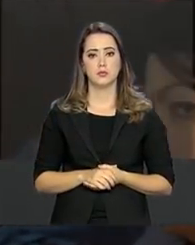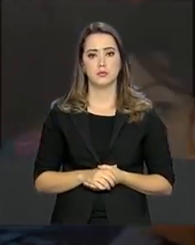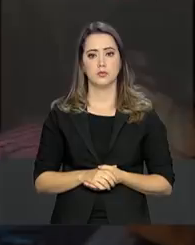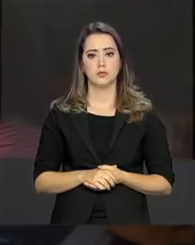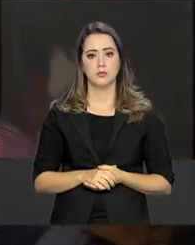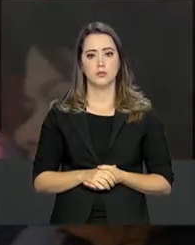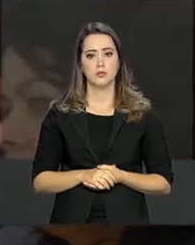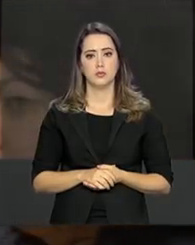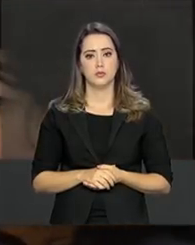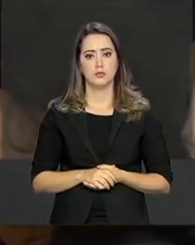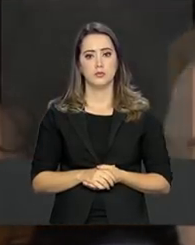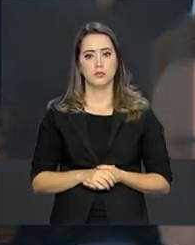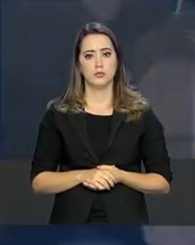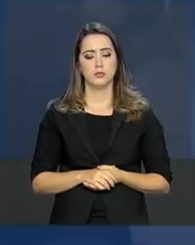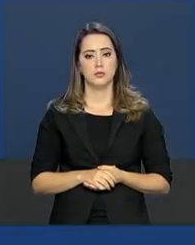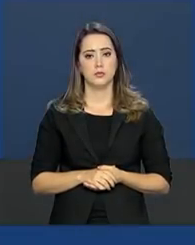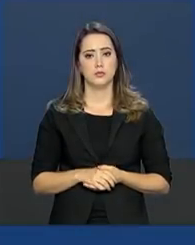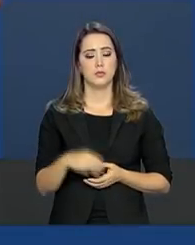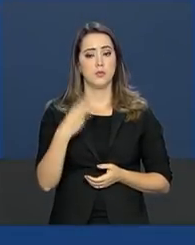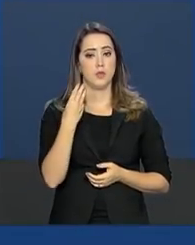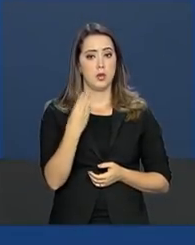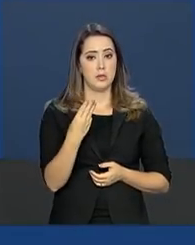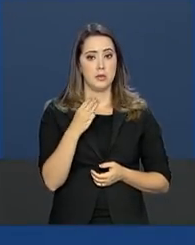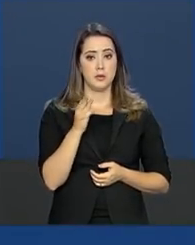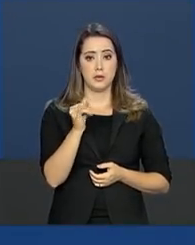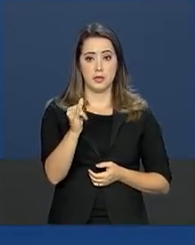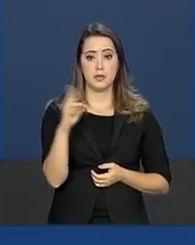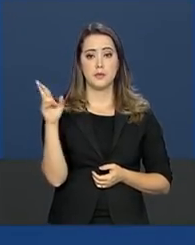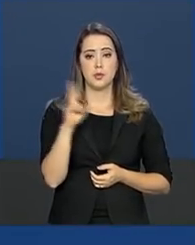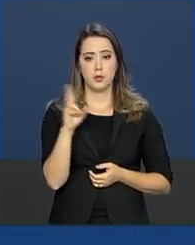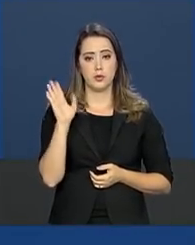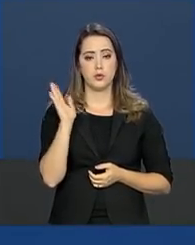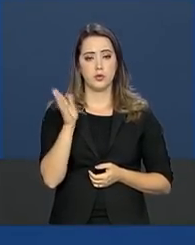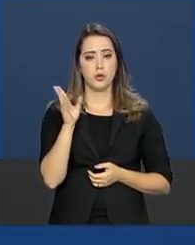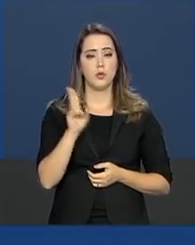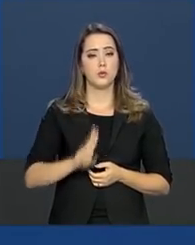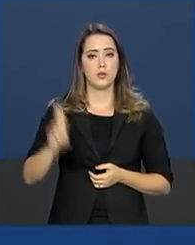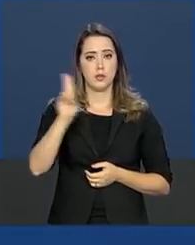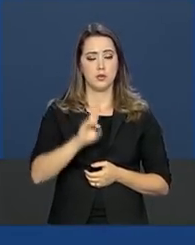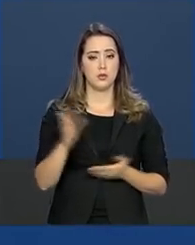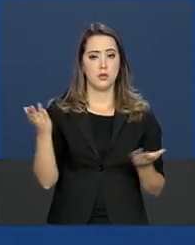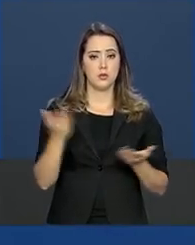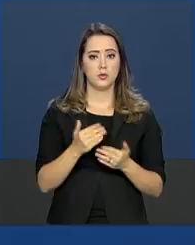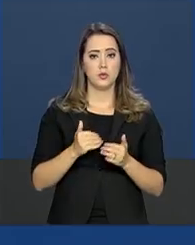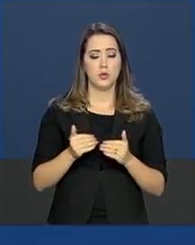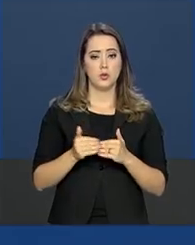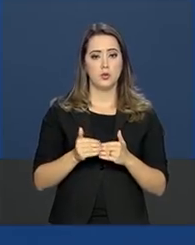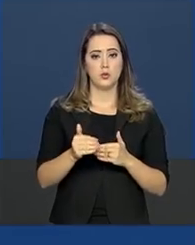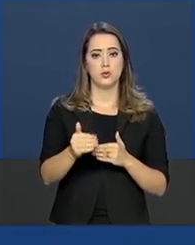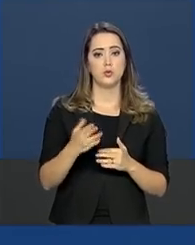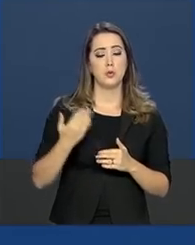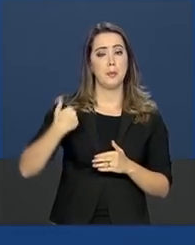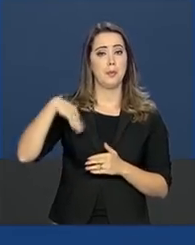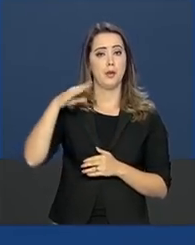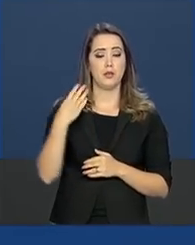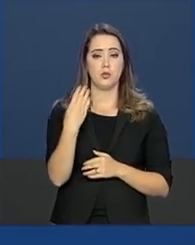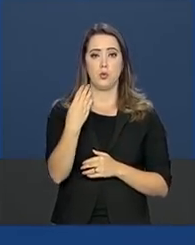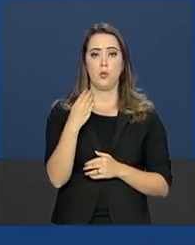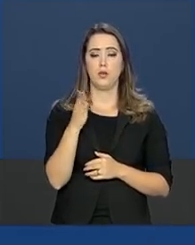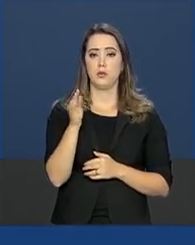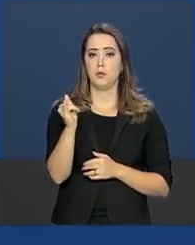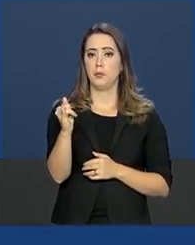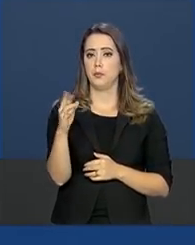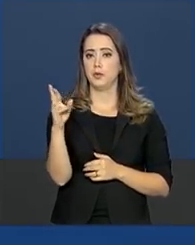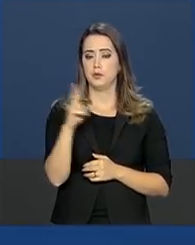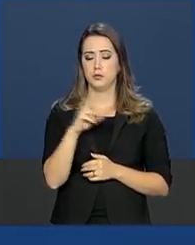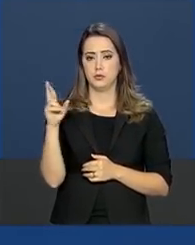além dos 3 bilhões já utilizados, não é, Beltrame? Agora, a partir de hoje, mais 4 bilhões estão